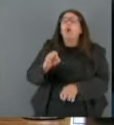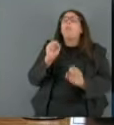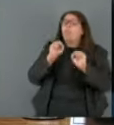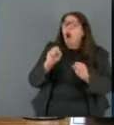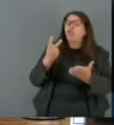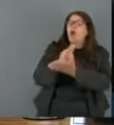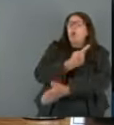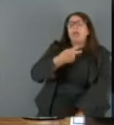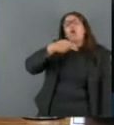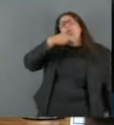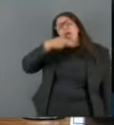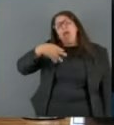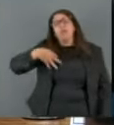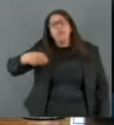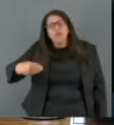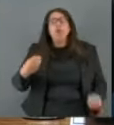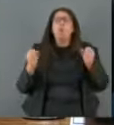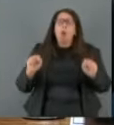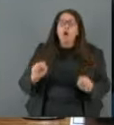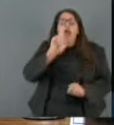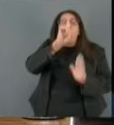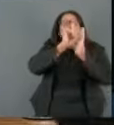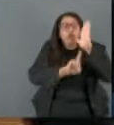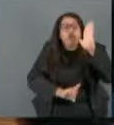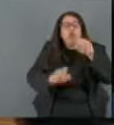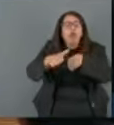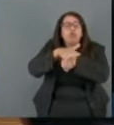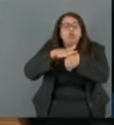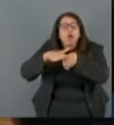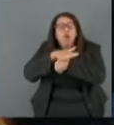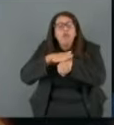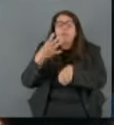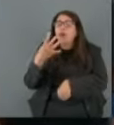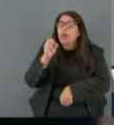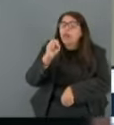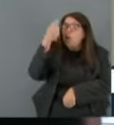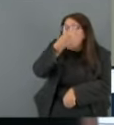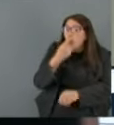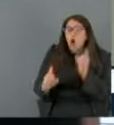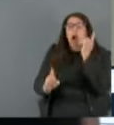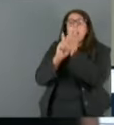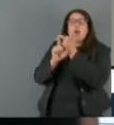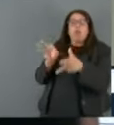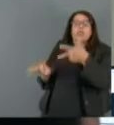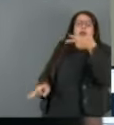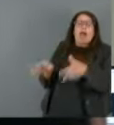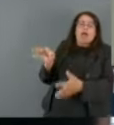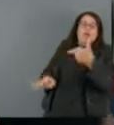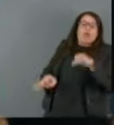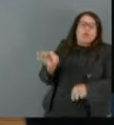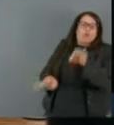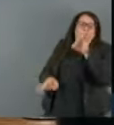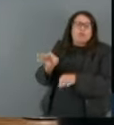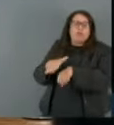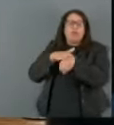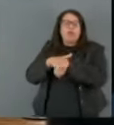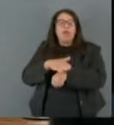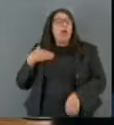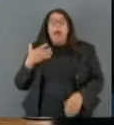filhos, netos, irmãos, irmãs. Quer dizer, o direito de em 48 horas defrontar-se com o juiz. Porque há muitos casos em que a prisão